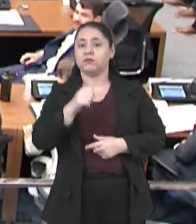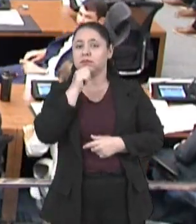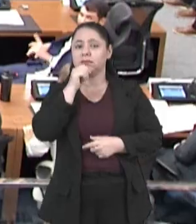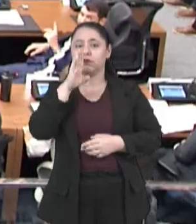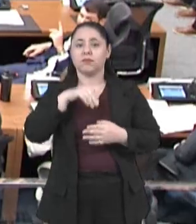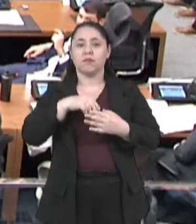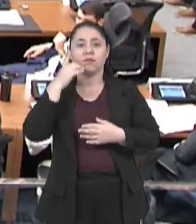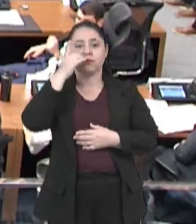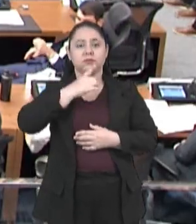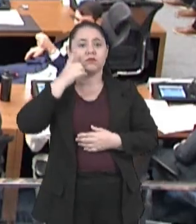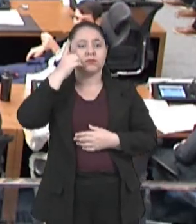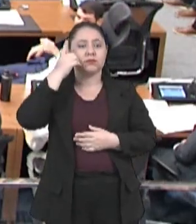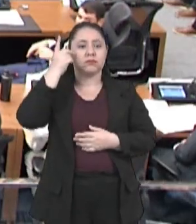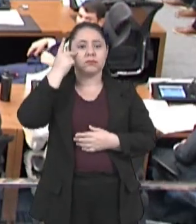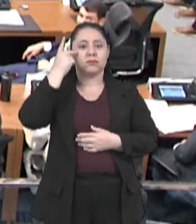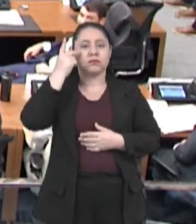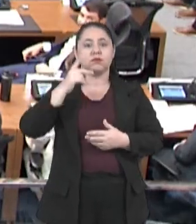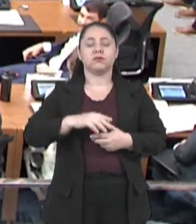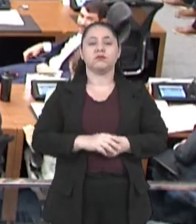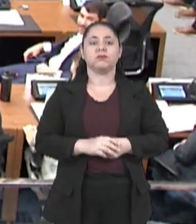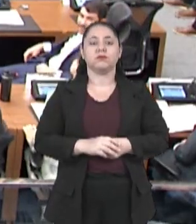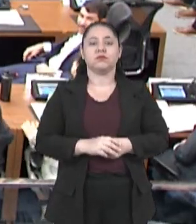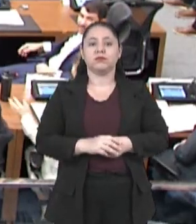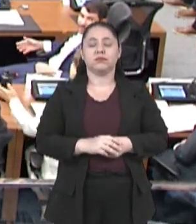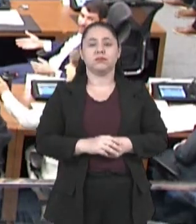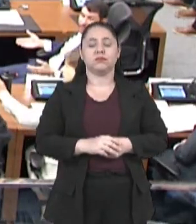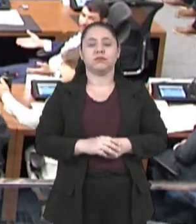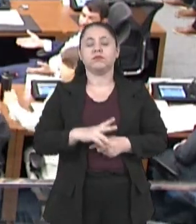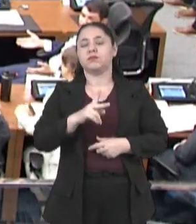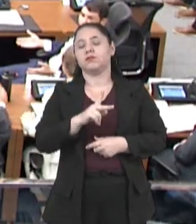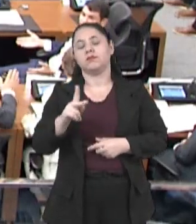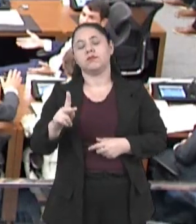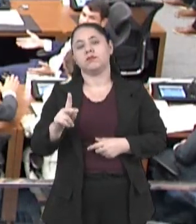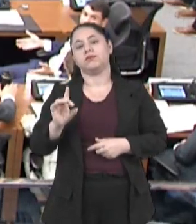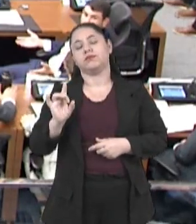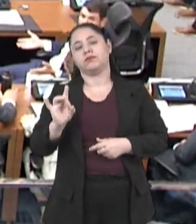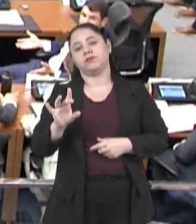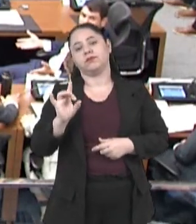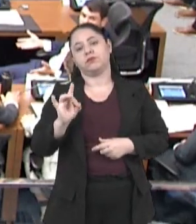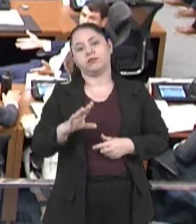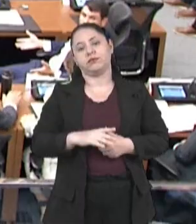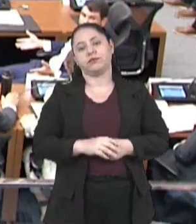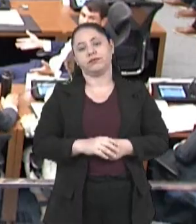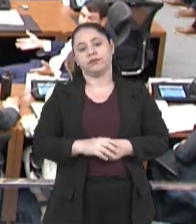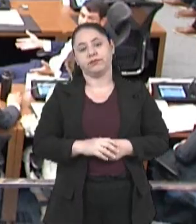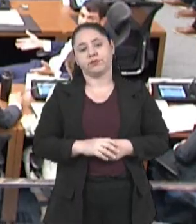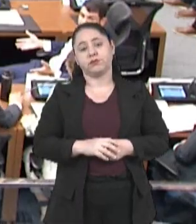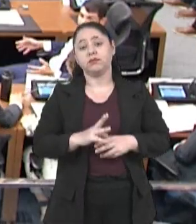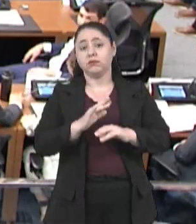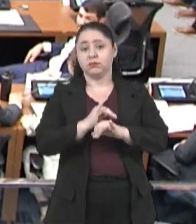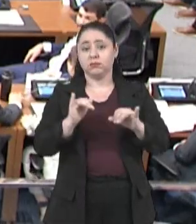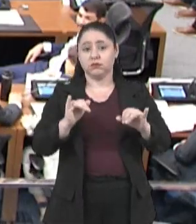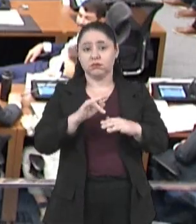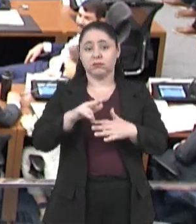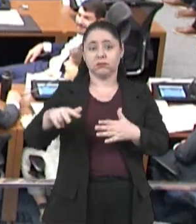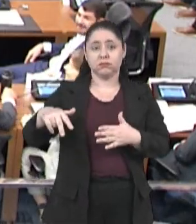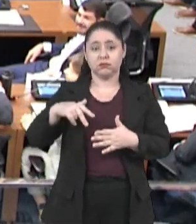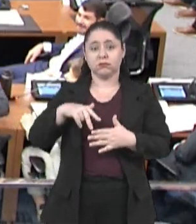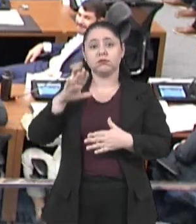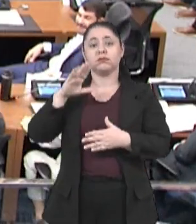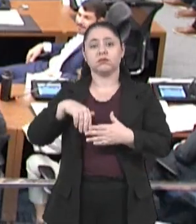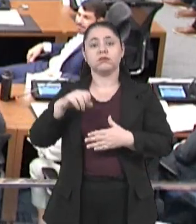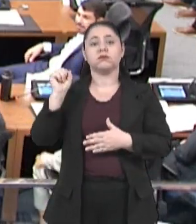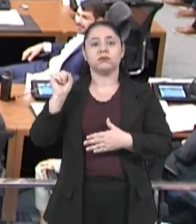Ainda para declarar voto, deputado Pedro Kemp. Pedro Kemp. Senhor presidente, como eu anunciei na tribuna,